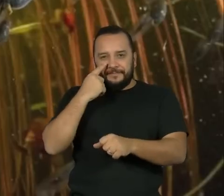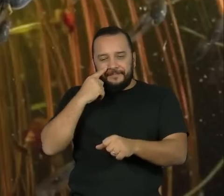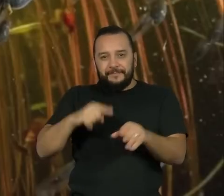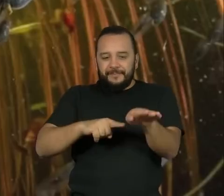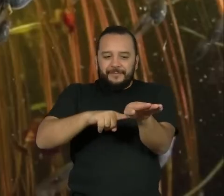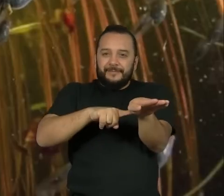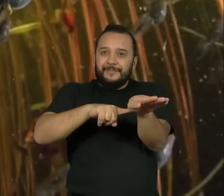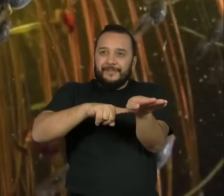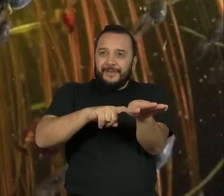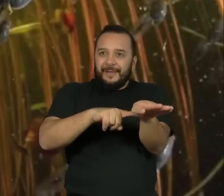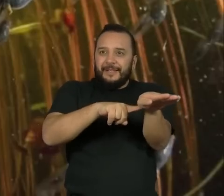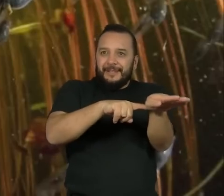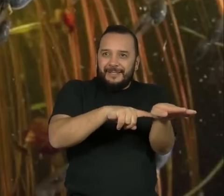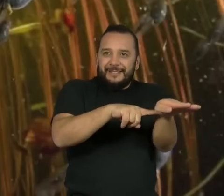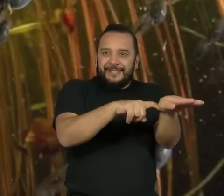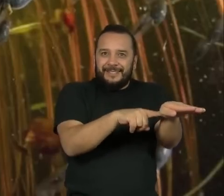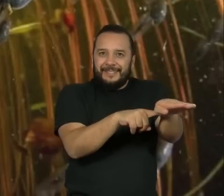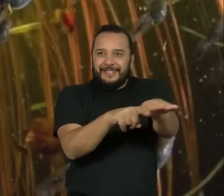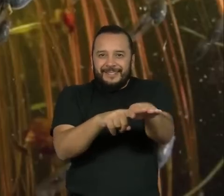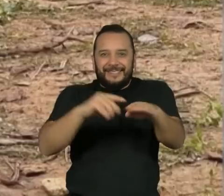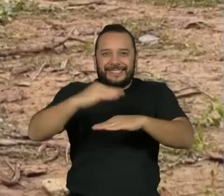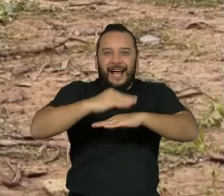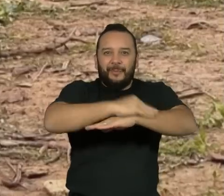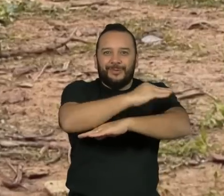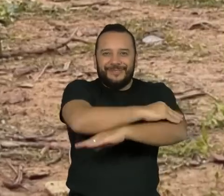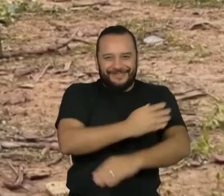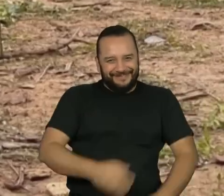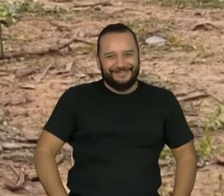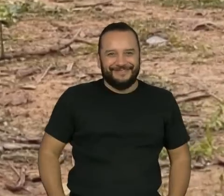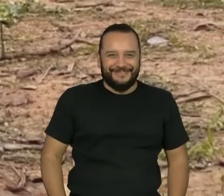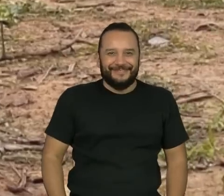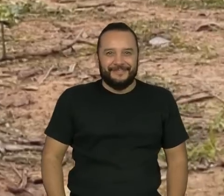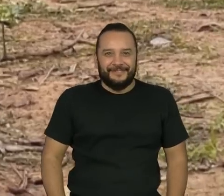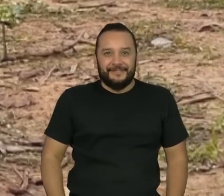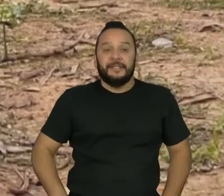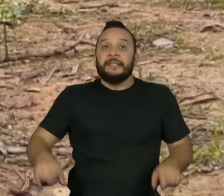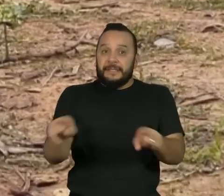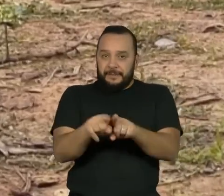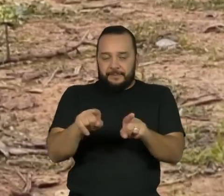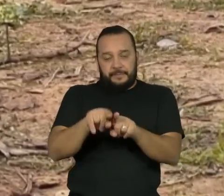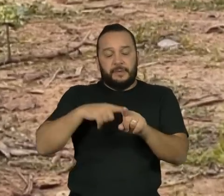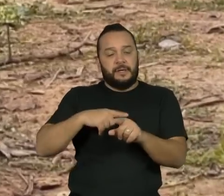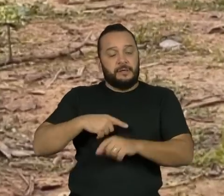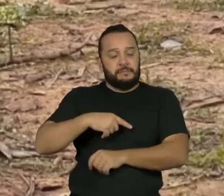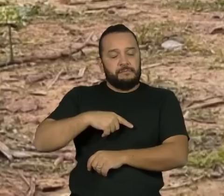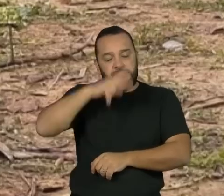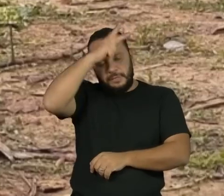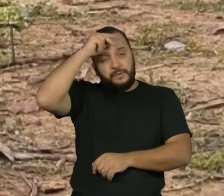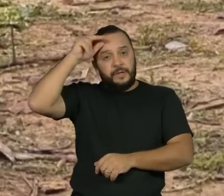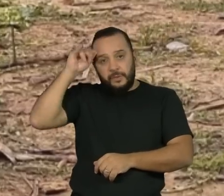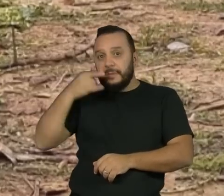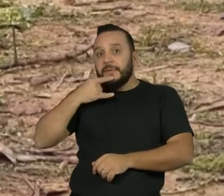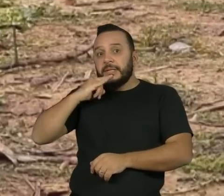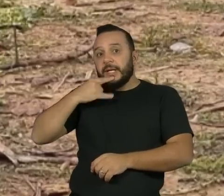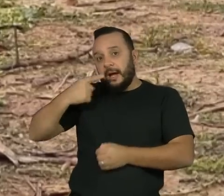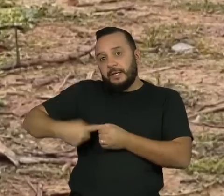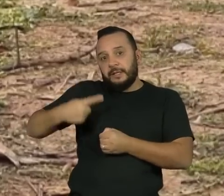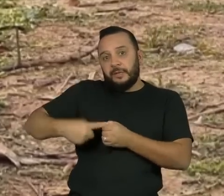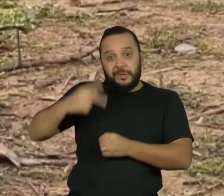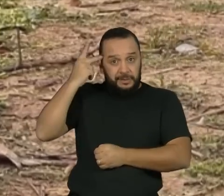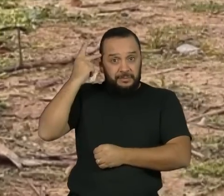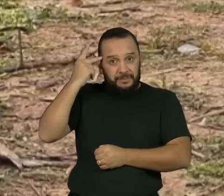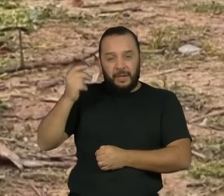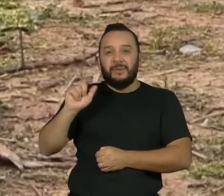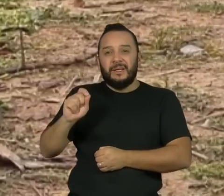foto da migração em massa de girinos. A Prefeitura de Piracicaba, no interior paulista, começa a retirar